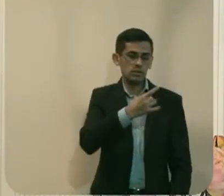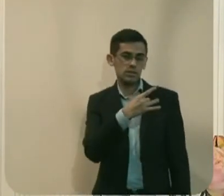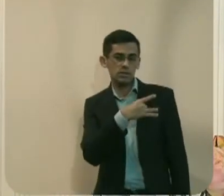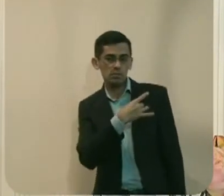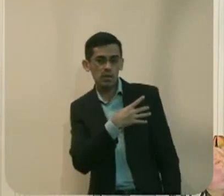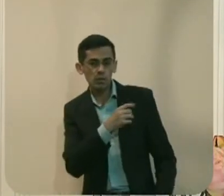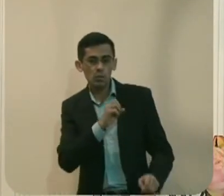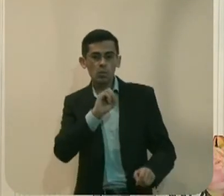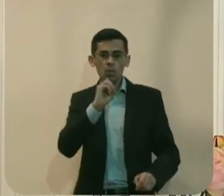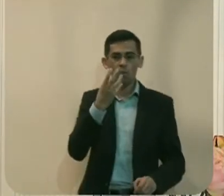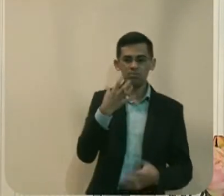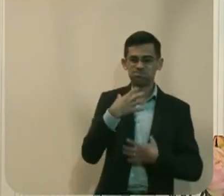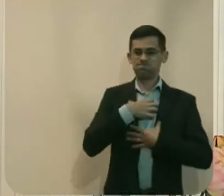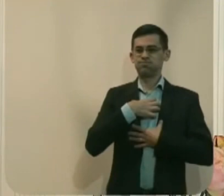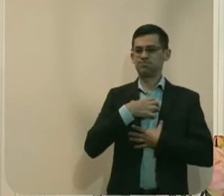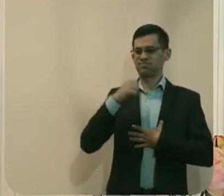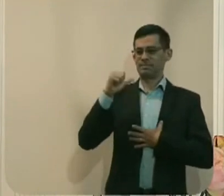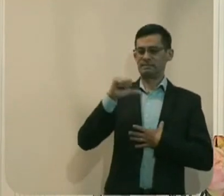pelo ressentimento.